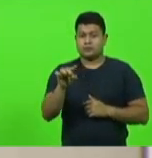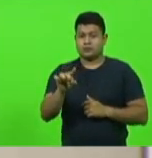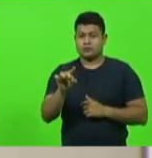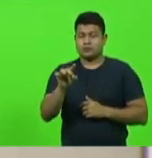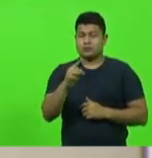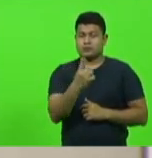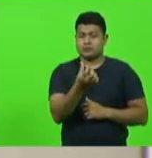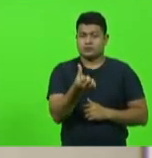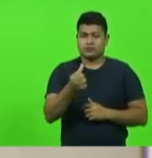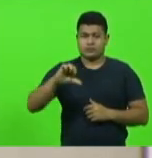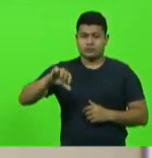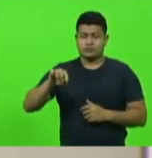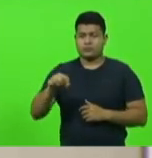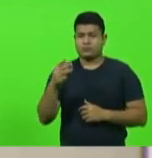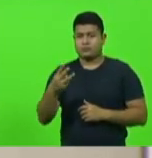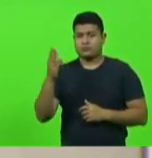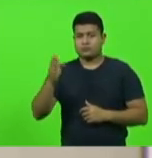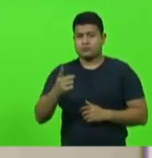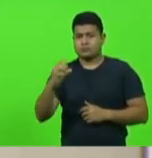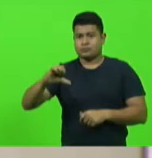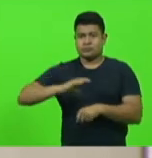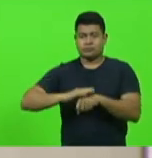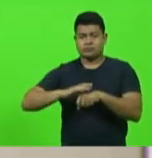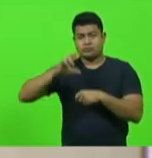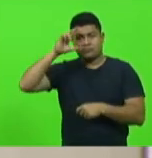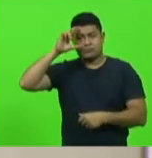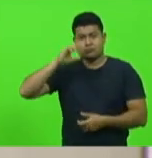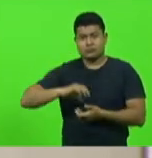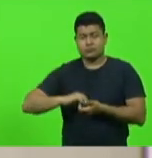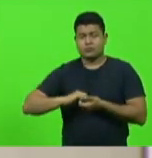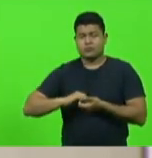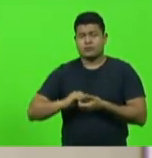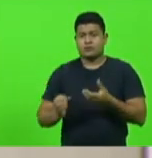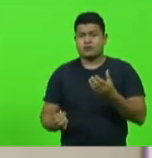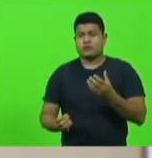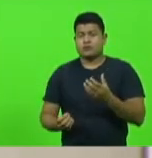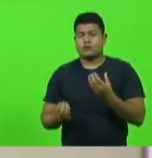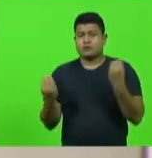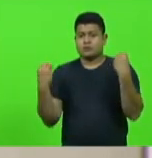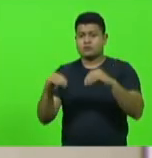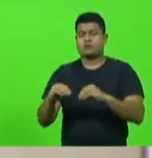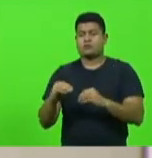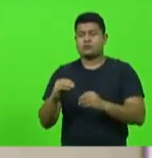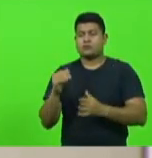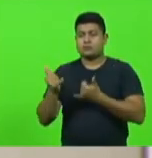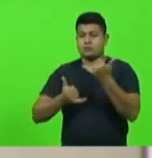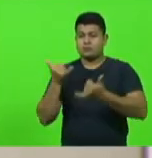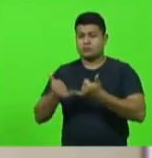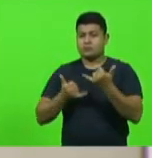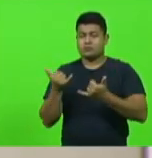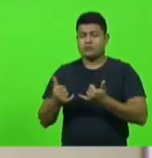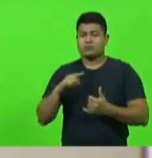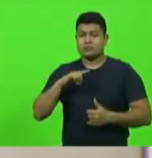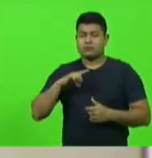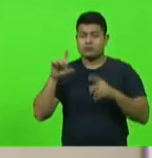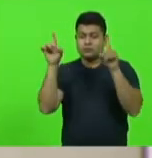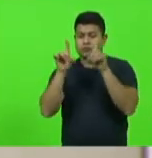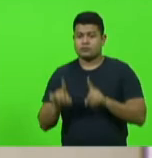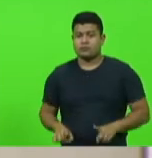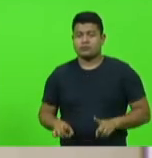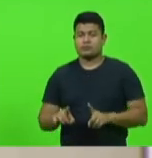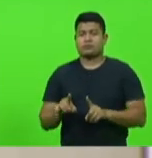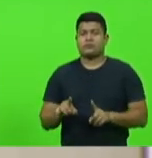169.3/2019, autor deputado Ricardo Alba, dispõe sobre a instalação de brinquedos adaptados para crianças portadoras de deficiência em locais públicos